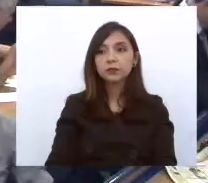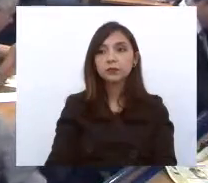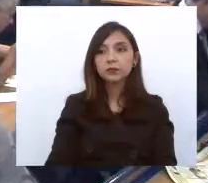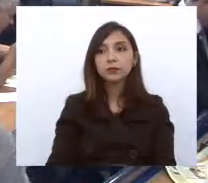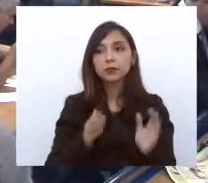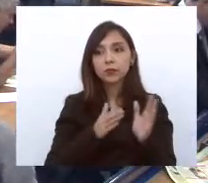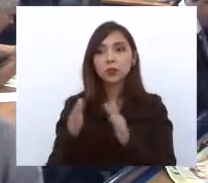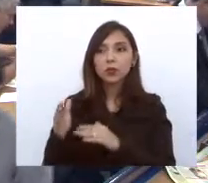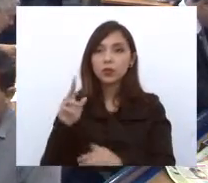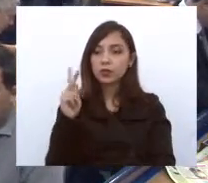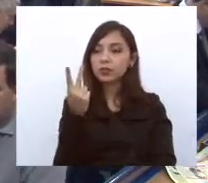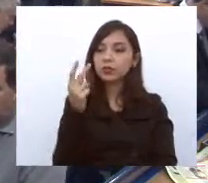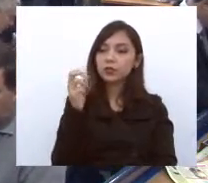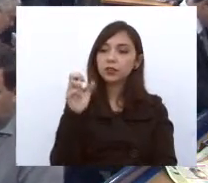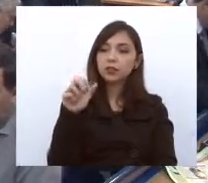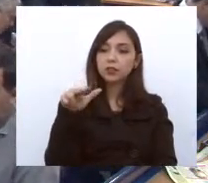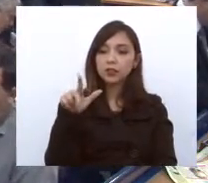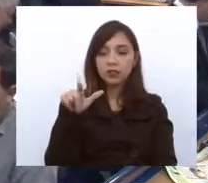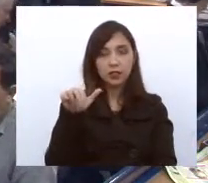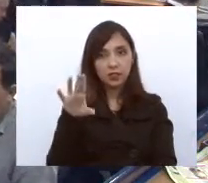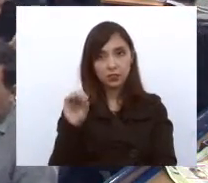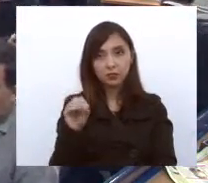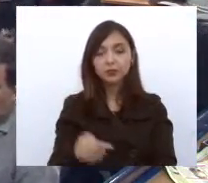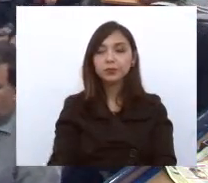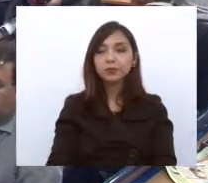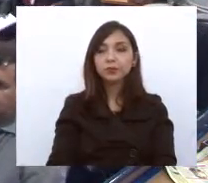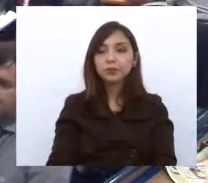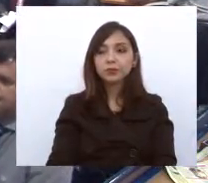Pela ordem, vereador Helena Metalúrgico.